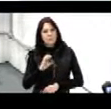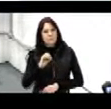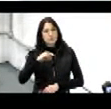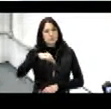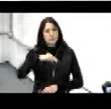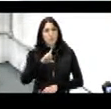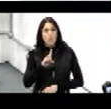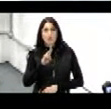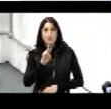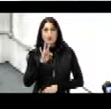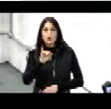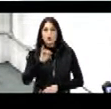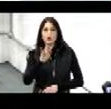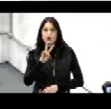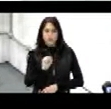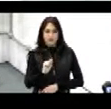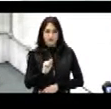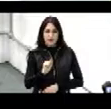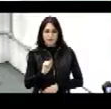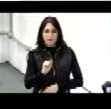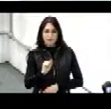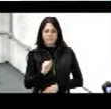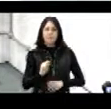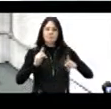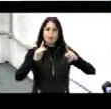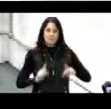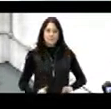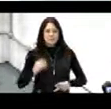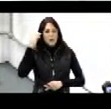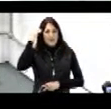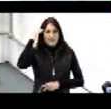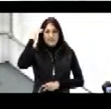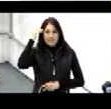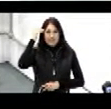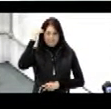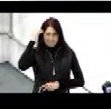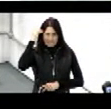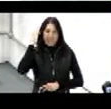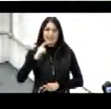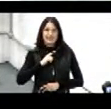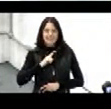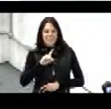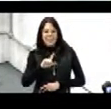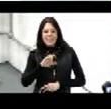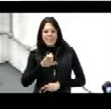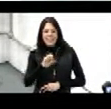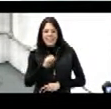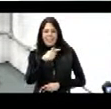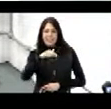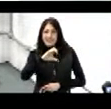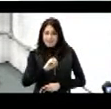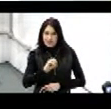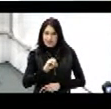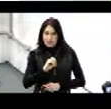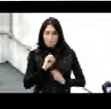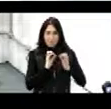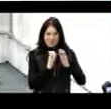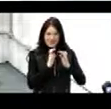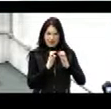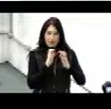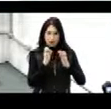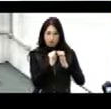que têm os filhos com deficiência, com lesão cerebral, né? E